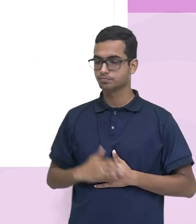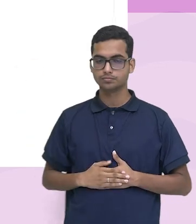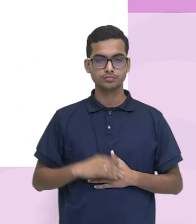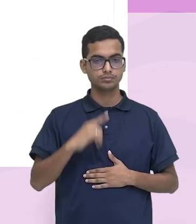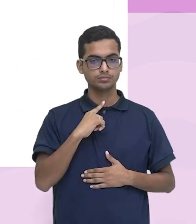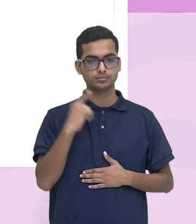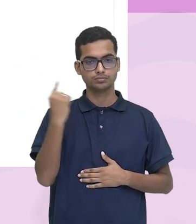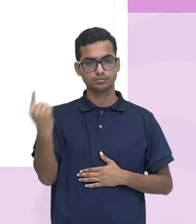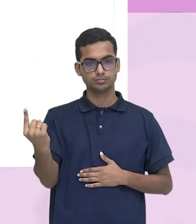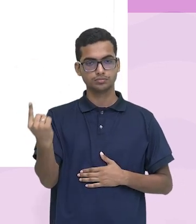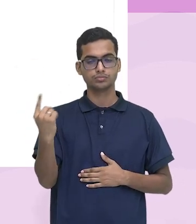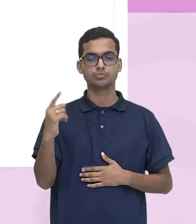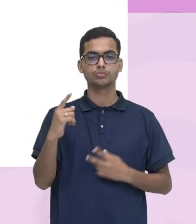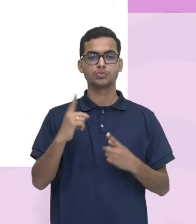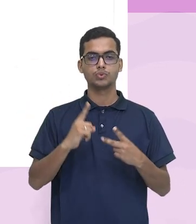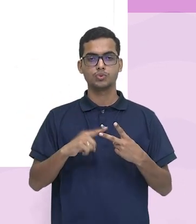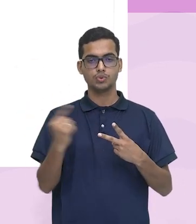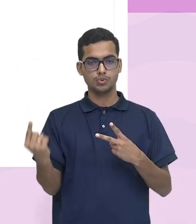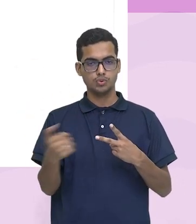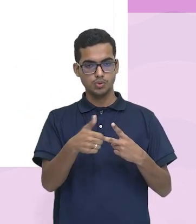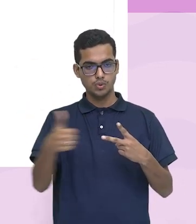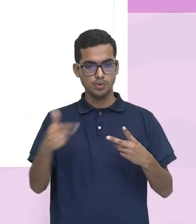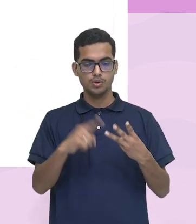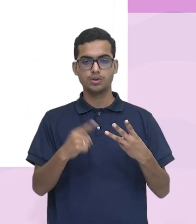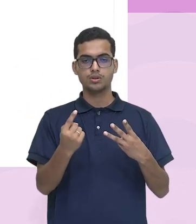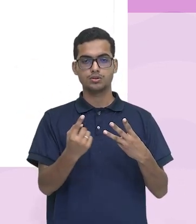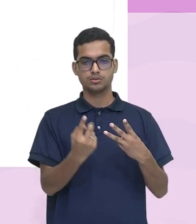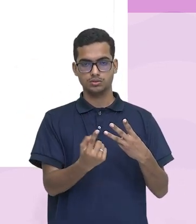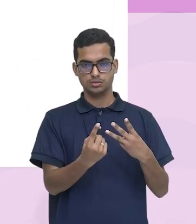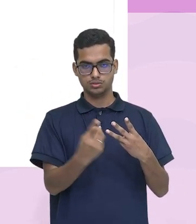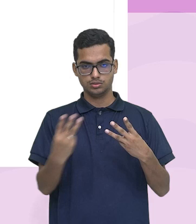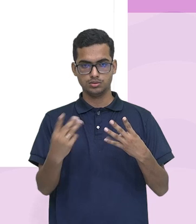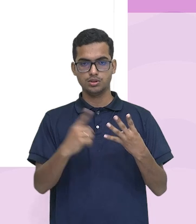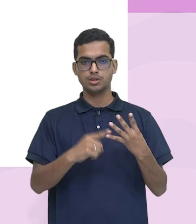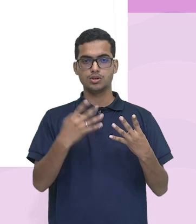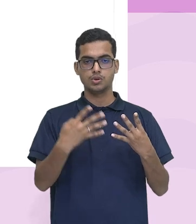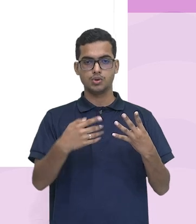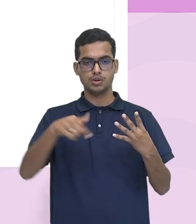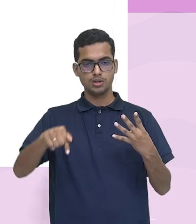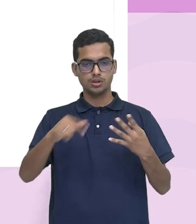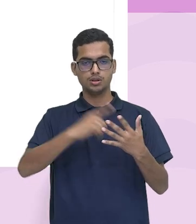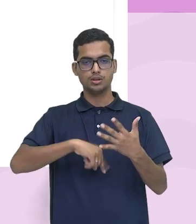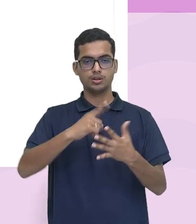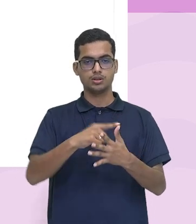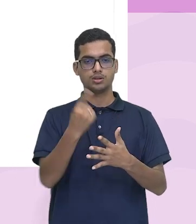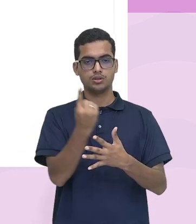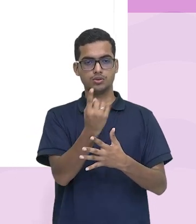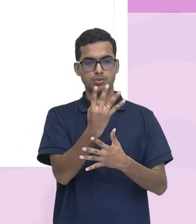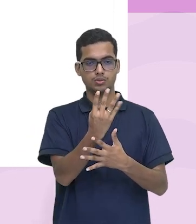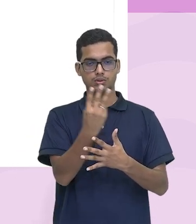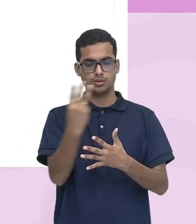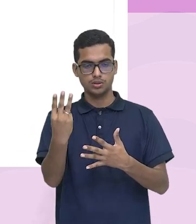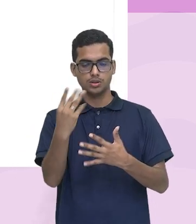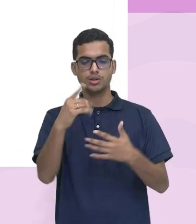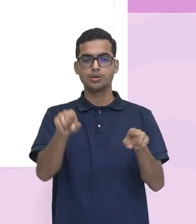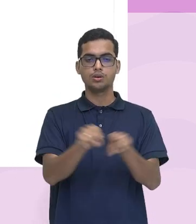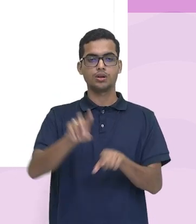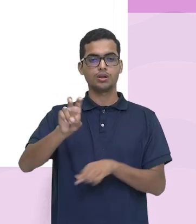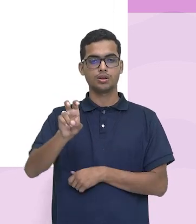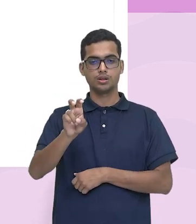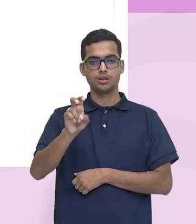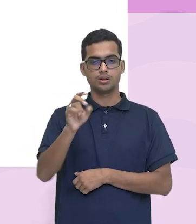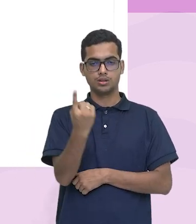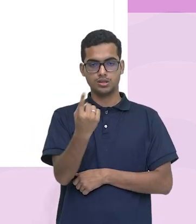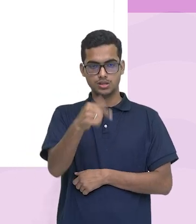1, 11, 13, 47, 143, 517,